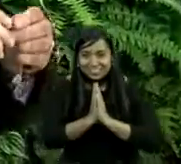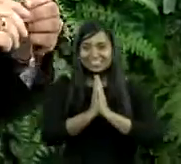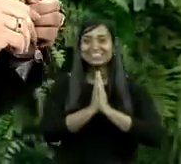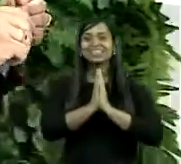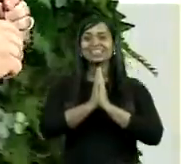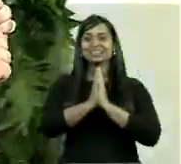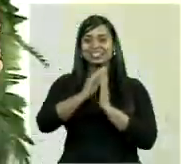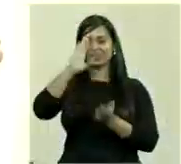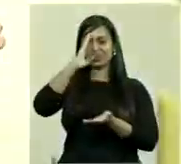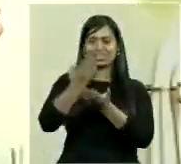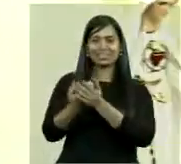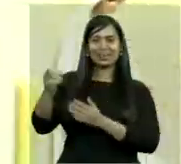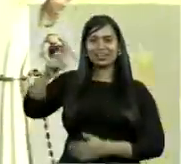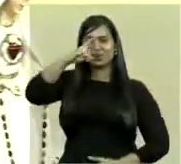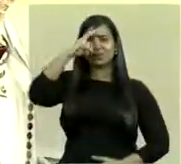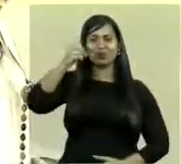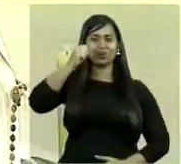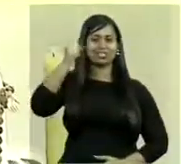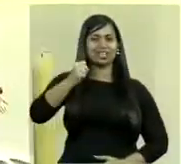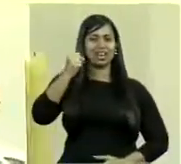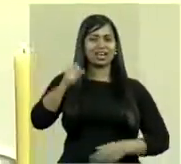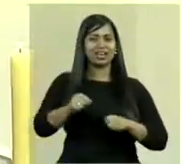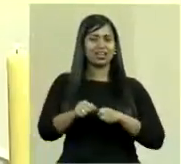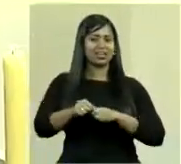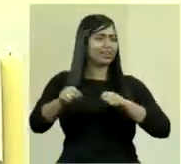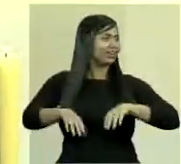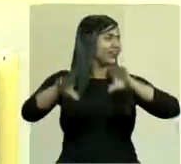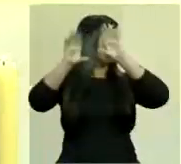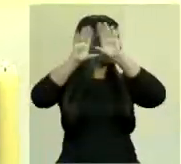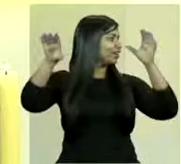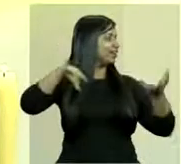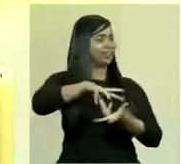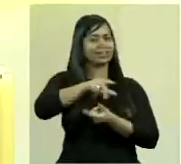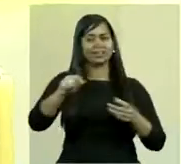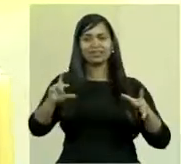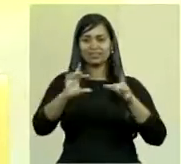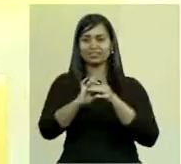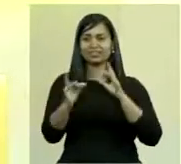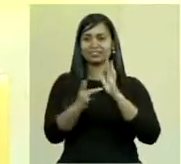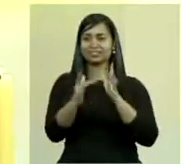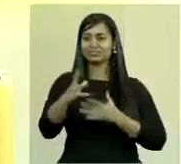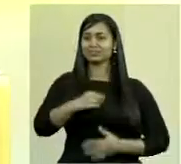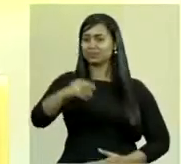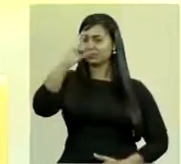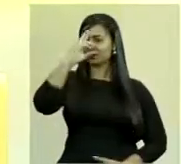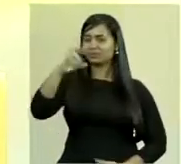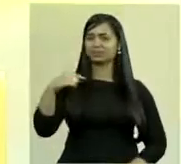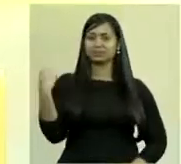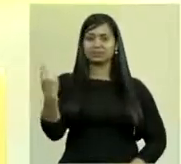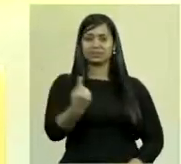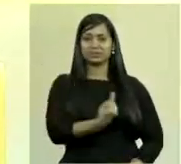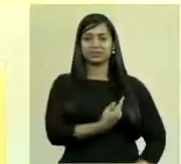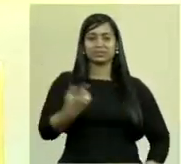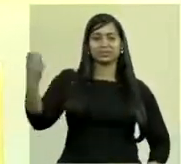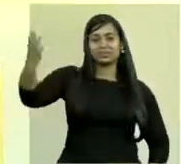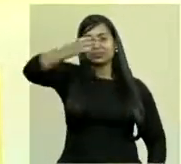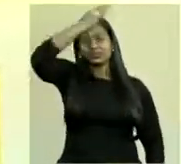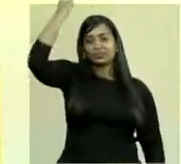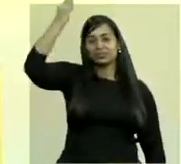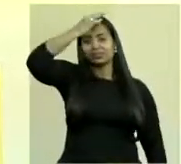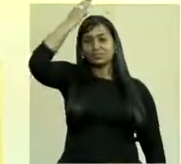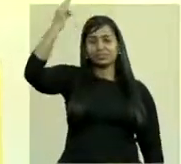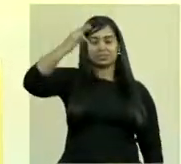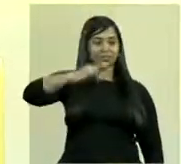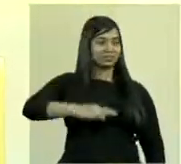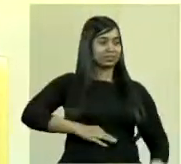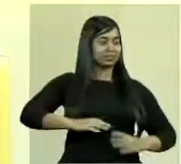Amém. Creio em Deus Pai Todo-Poderoso, Criador do céu e da terra, e em Jesus Cristo, seu único Filho, nosso Senhor,